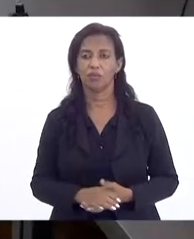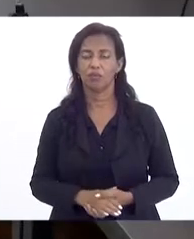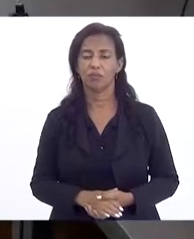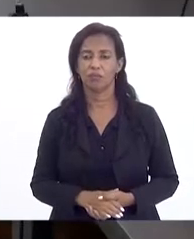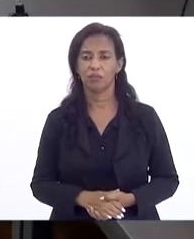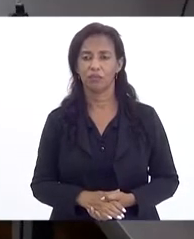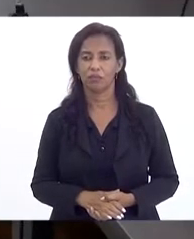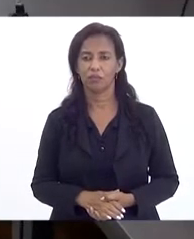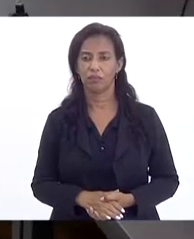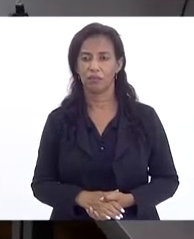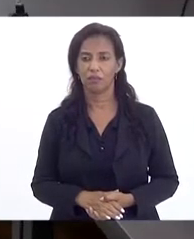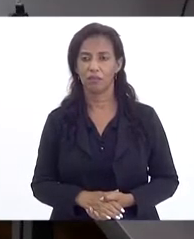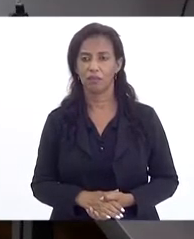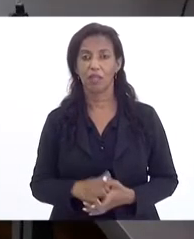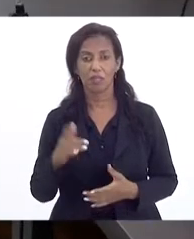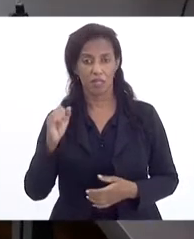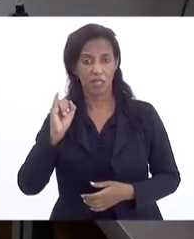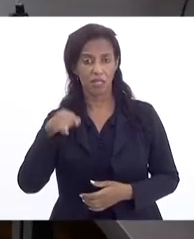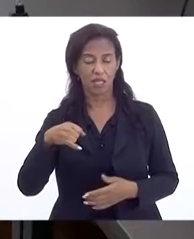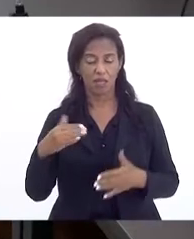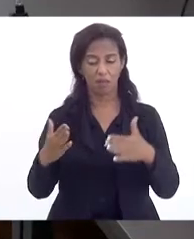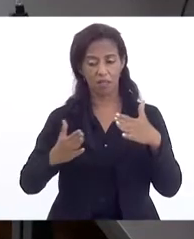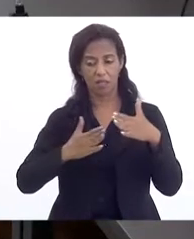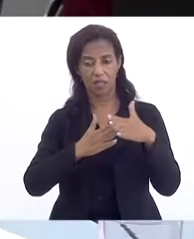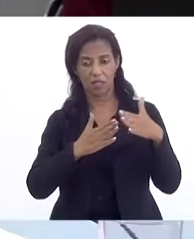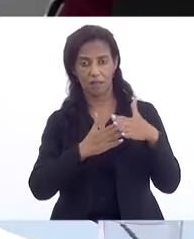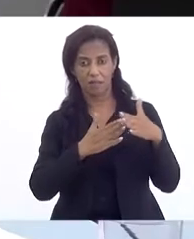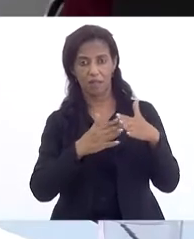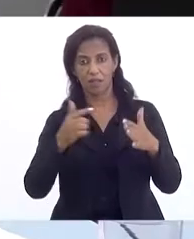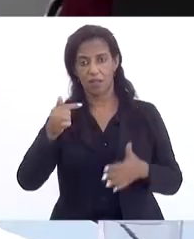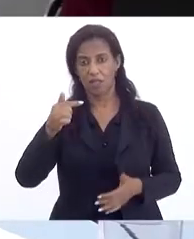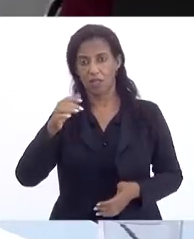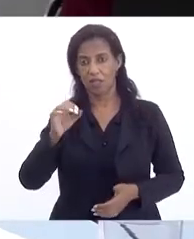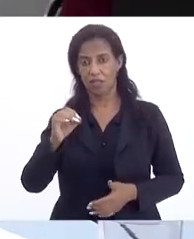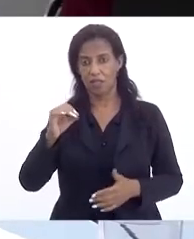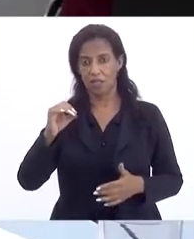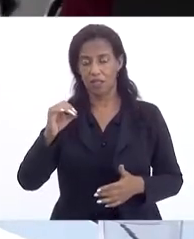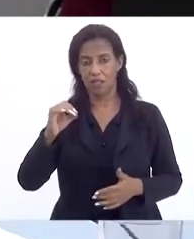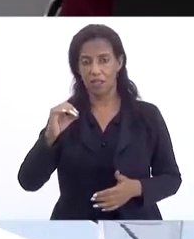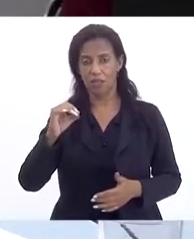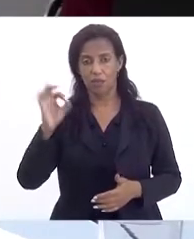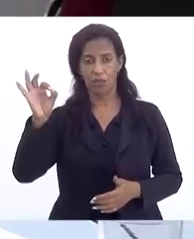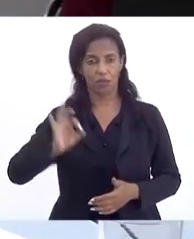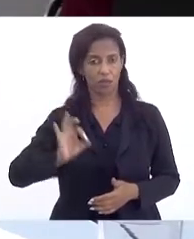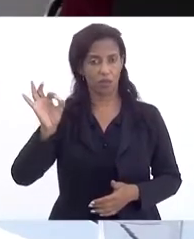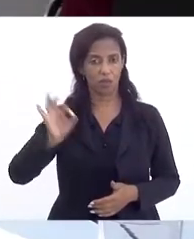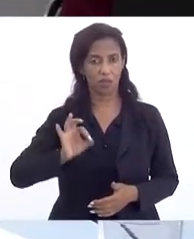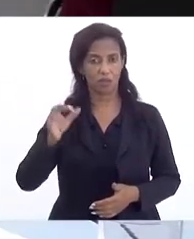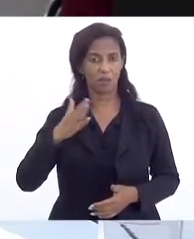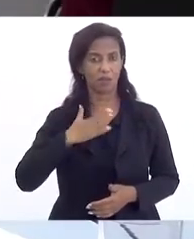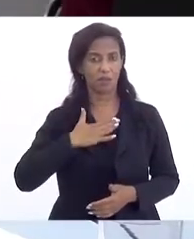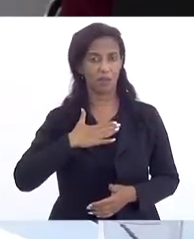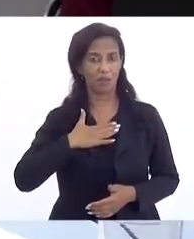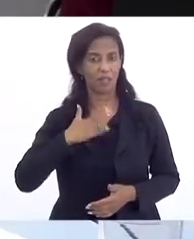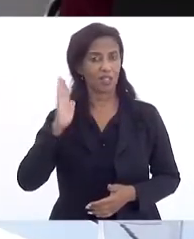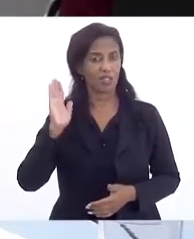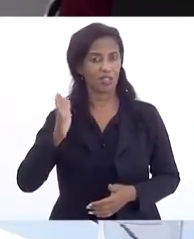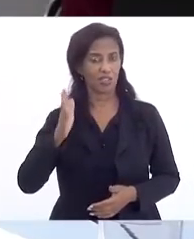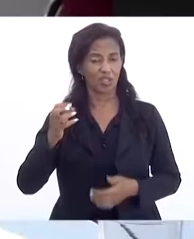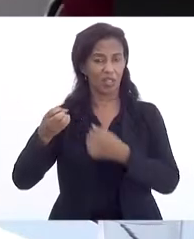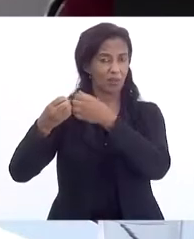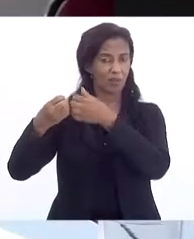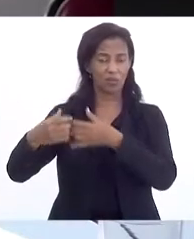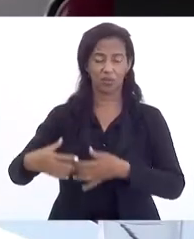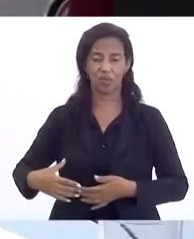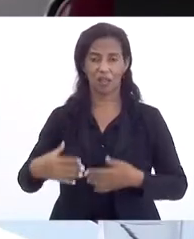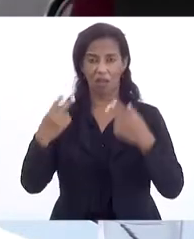querido, mas é nesse limite, que diz que é o limite legal, o topo, 70%, para mim já é absolutamente